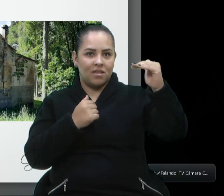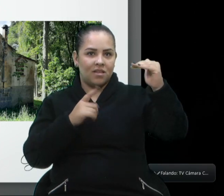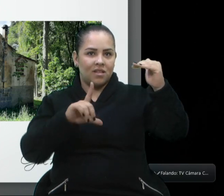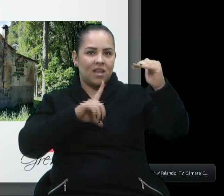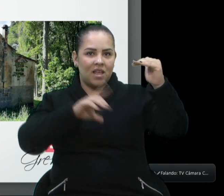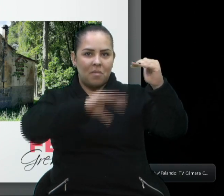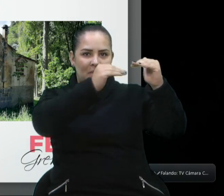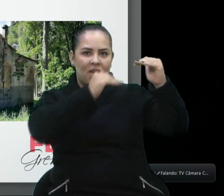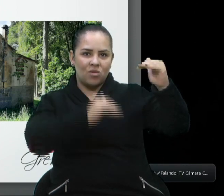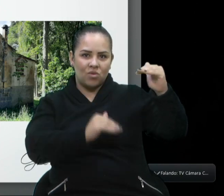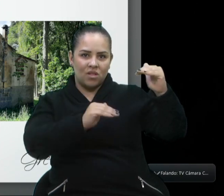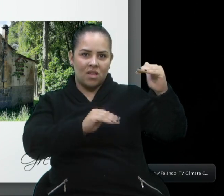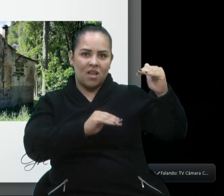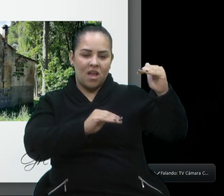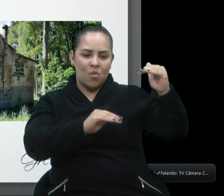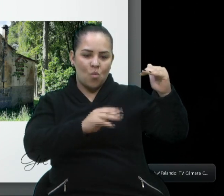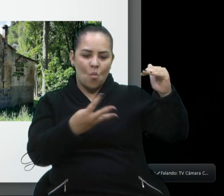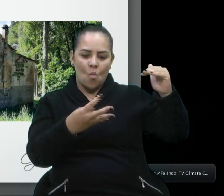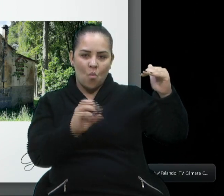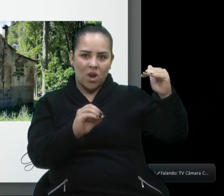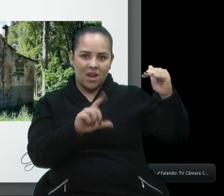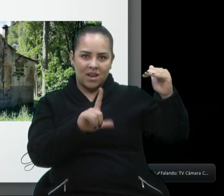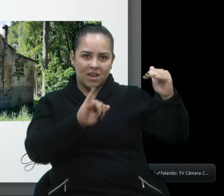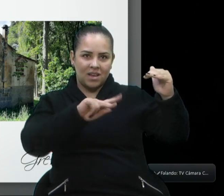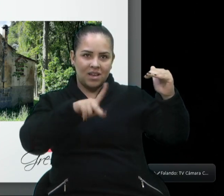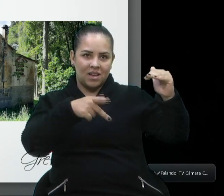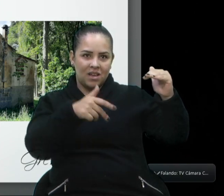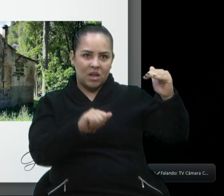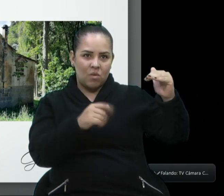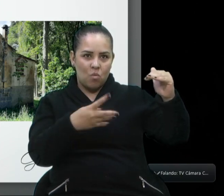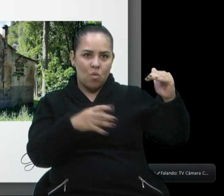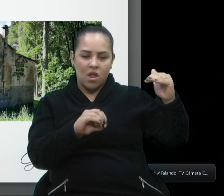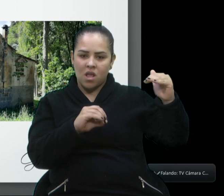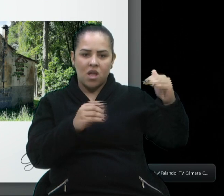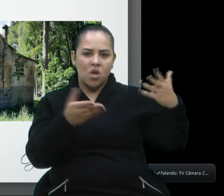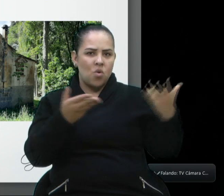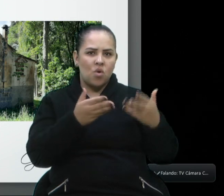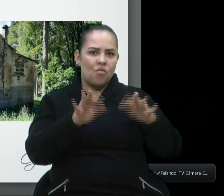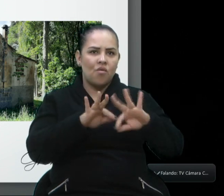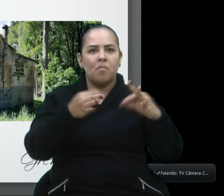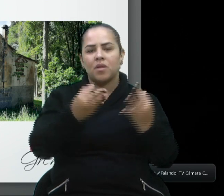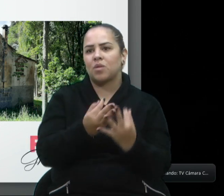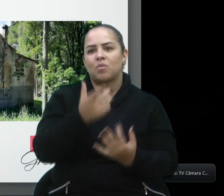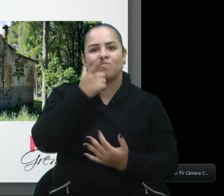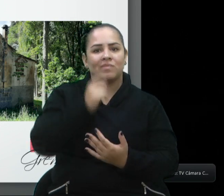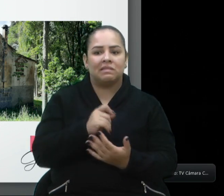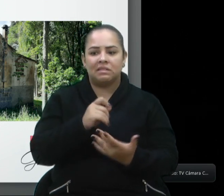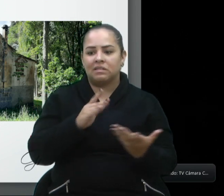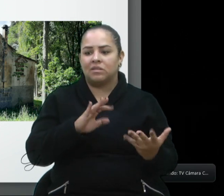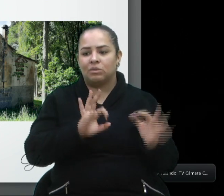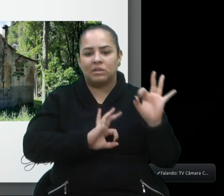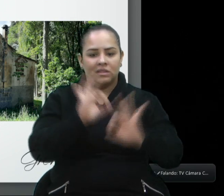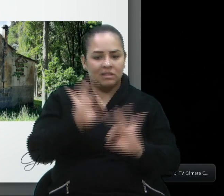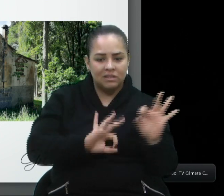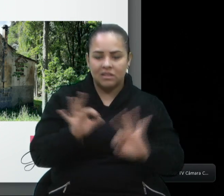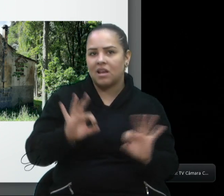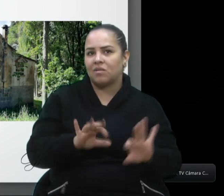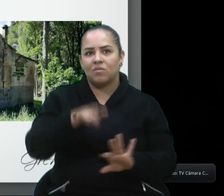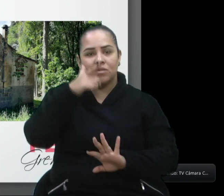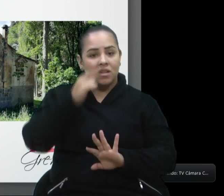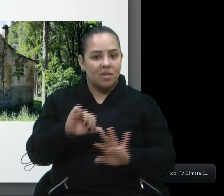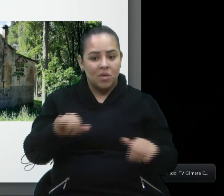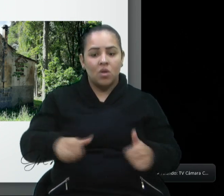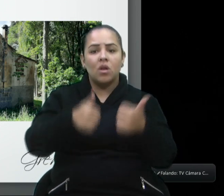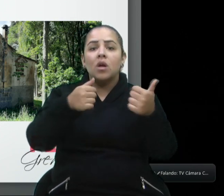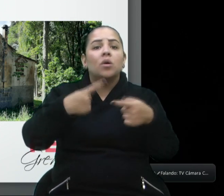e por que não um espaço desses, né, que hoje a família não consegue, ou possivelmente não consegue dar um destino, não tem condições financeiras de recuperar,